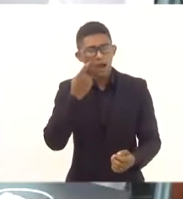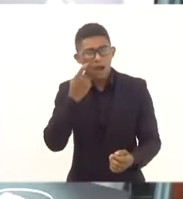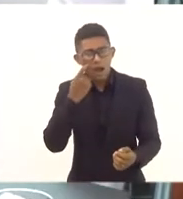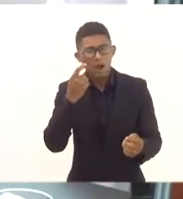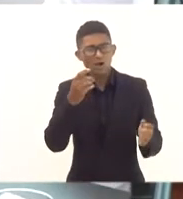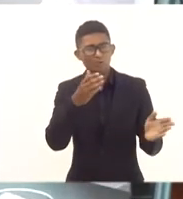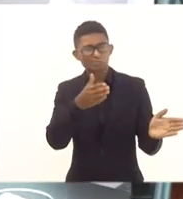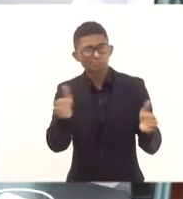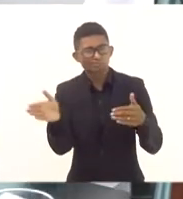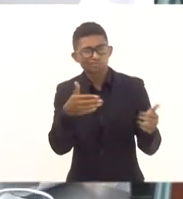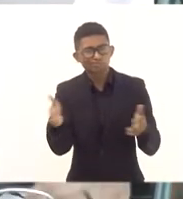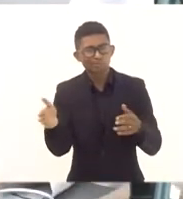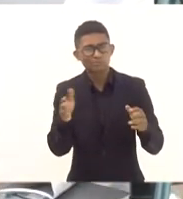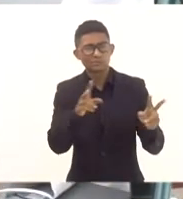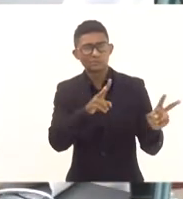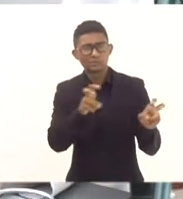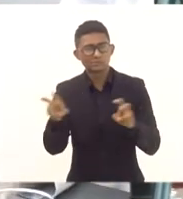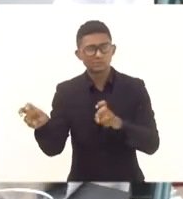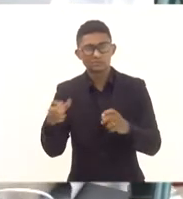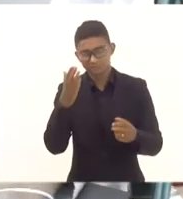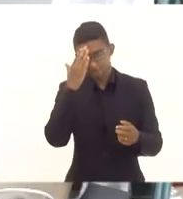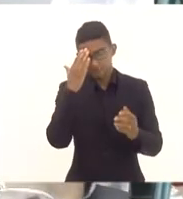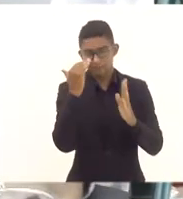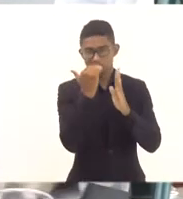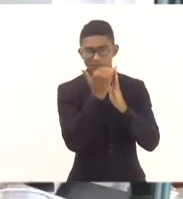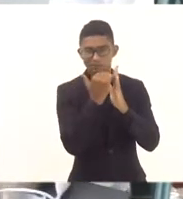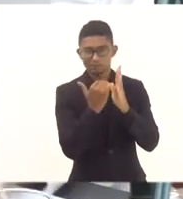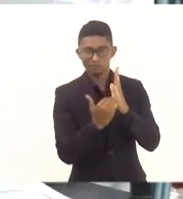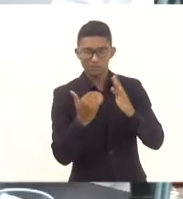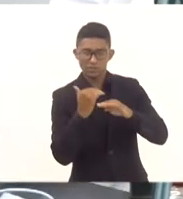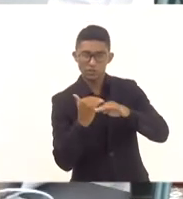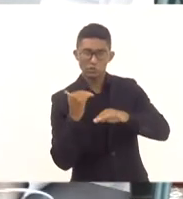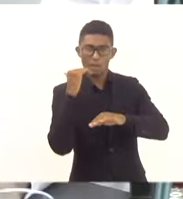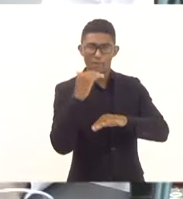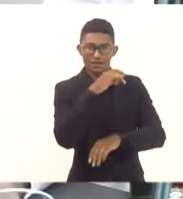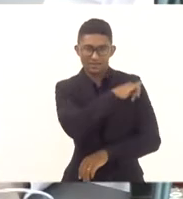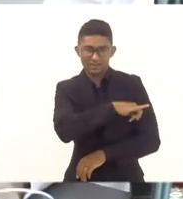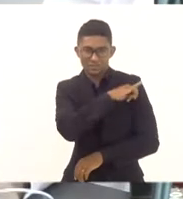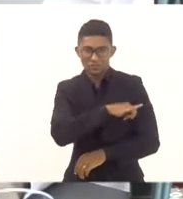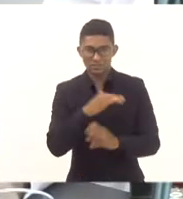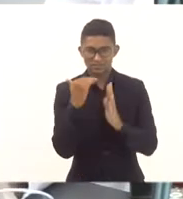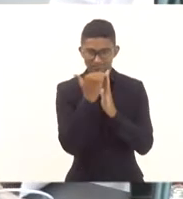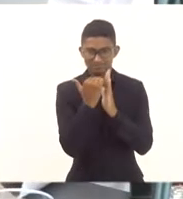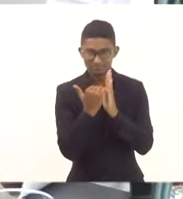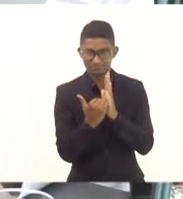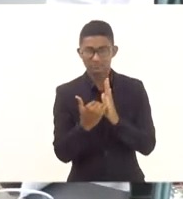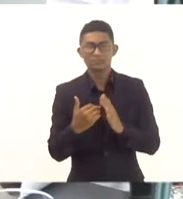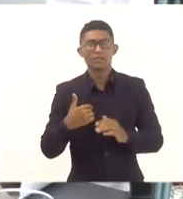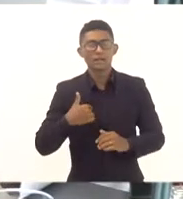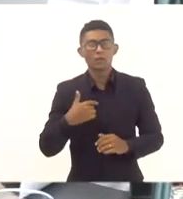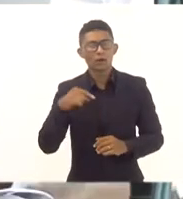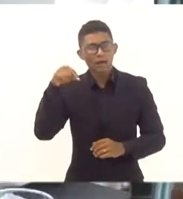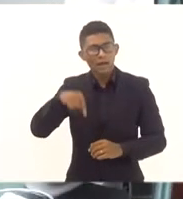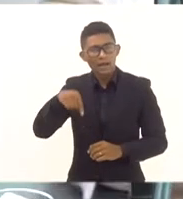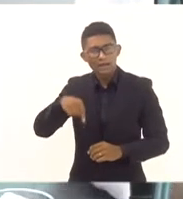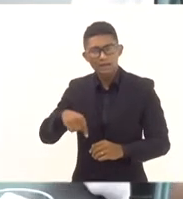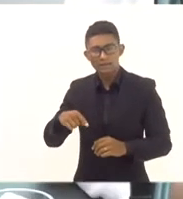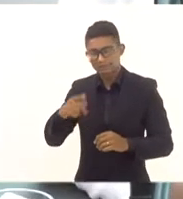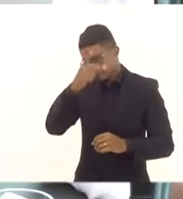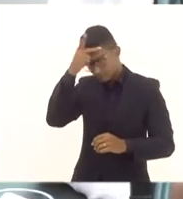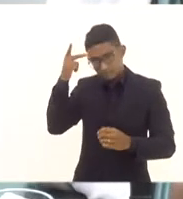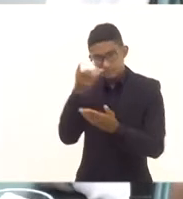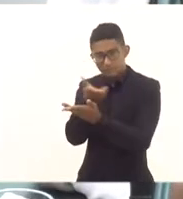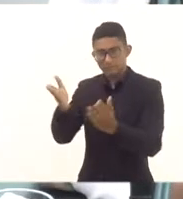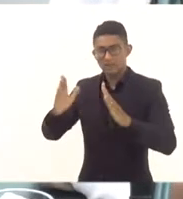a operação do super RJ eu conversava agora a pouco aqui com o pessoal da casa civil